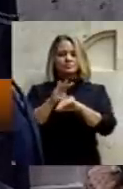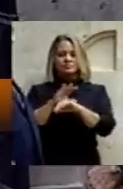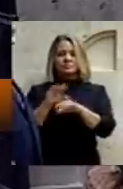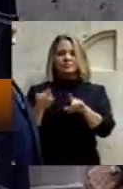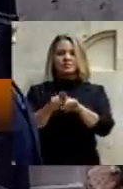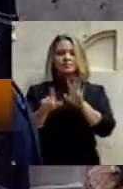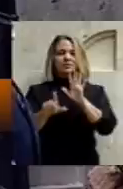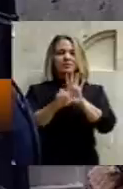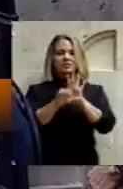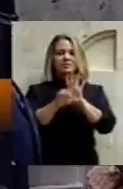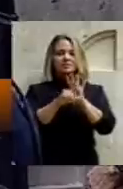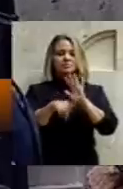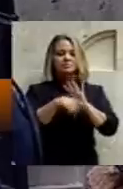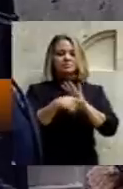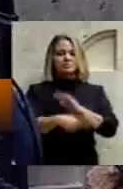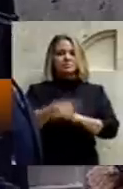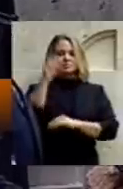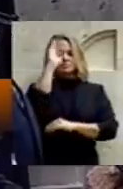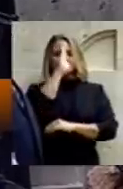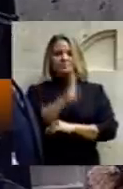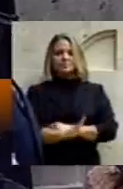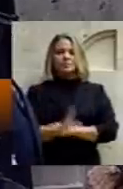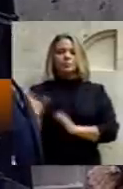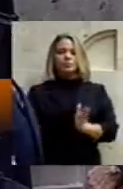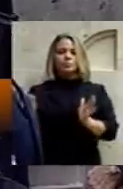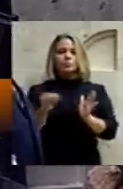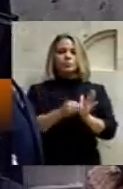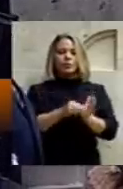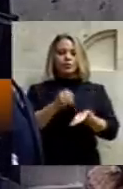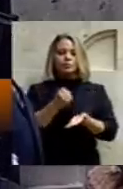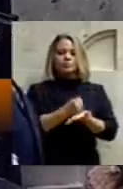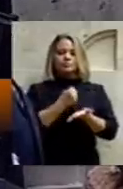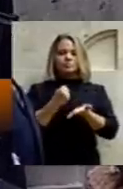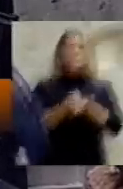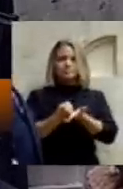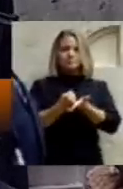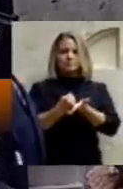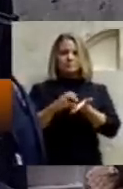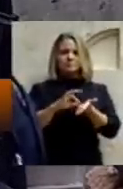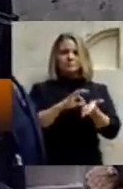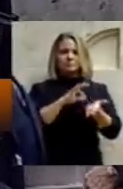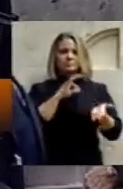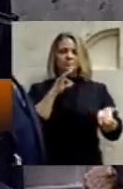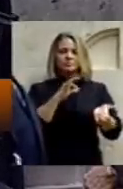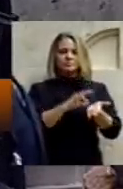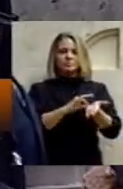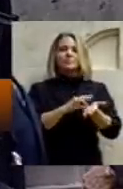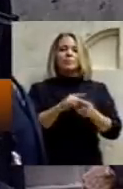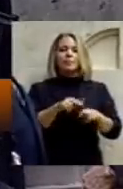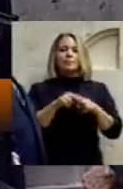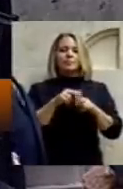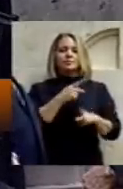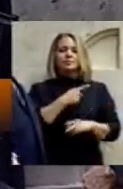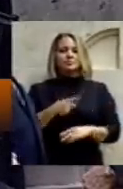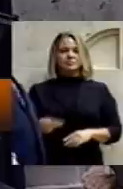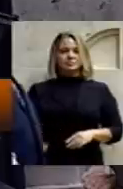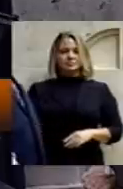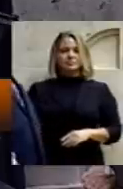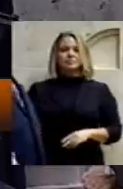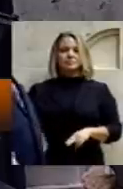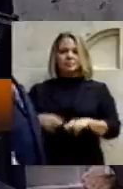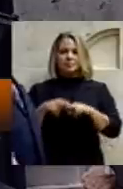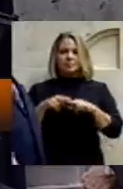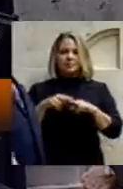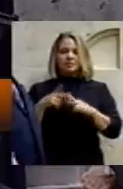e das leis da República. E, para constar, lavrou-se este termo, que vai assinado pelo senhor presidente,